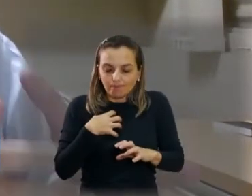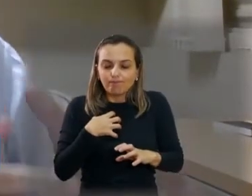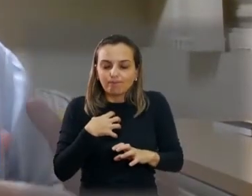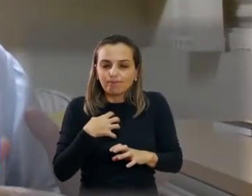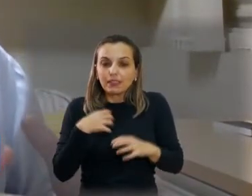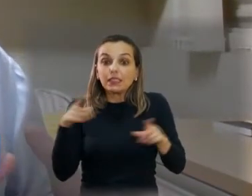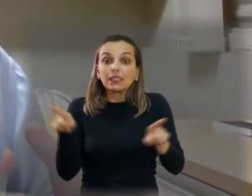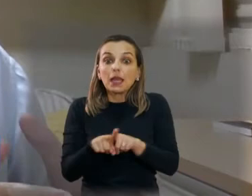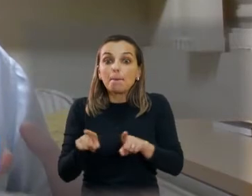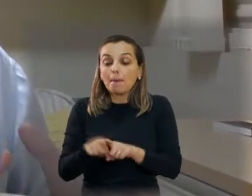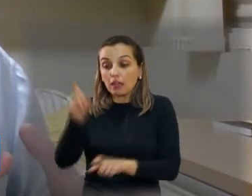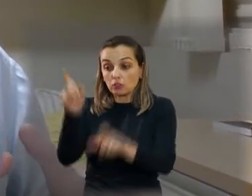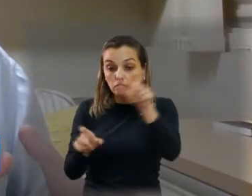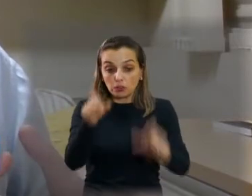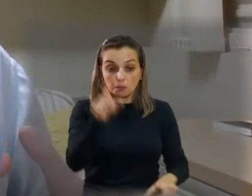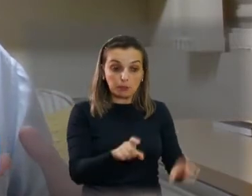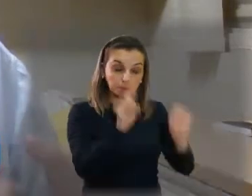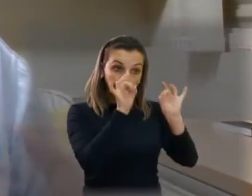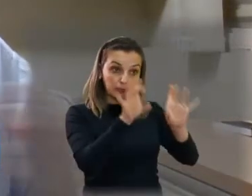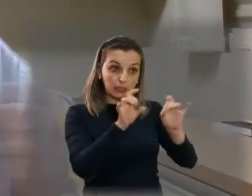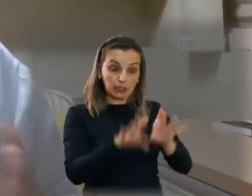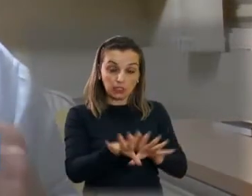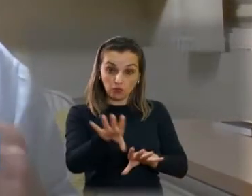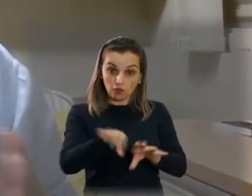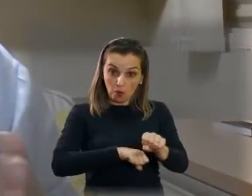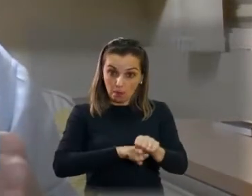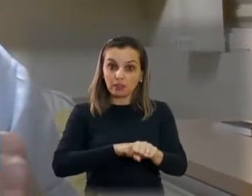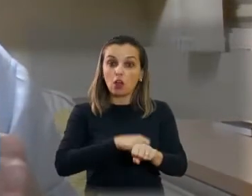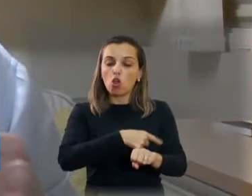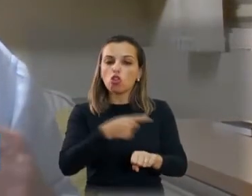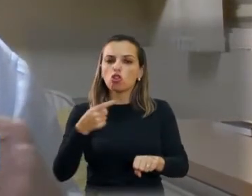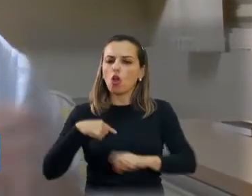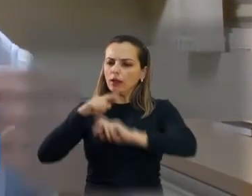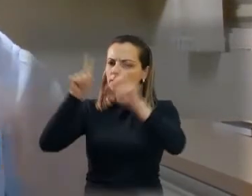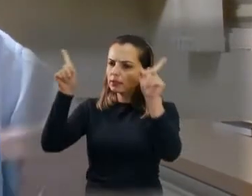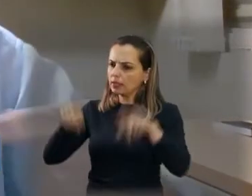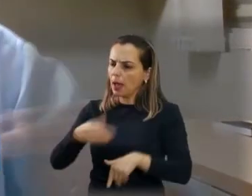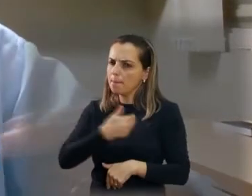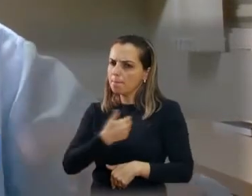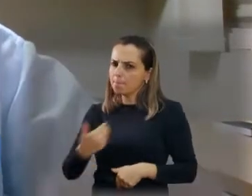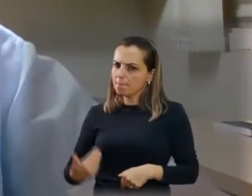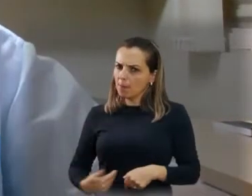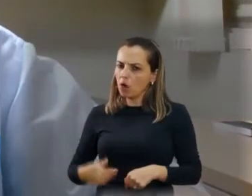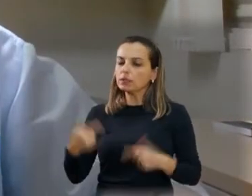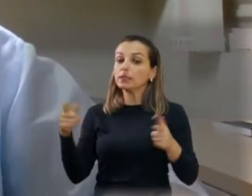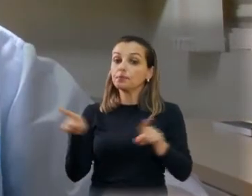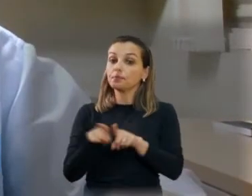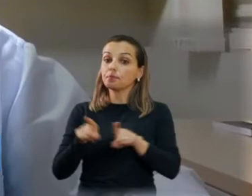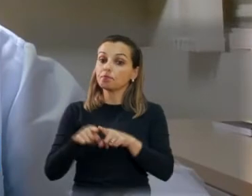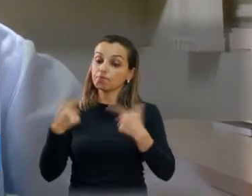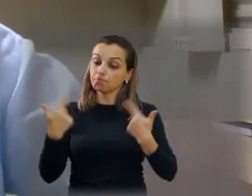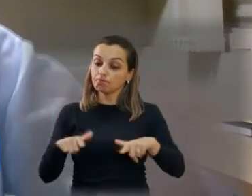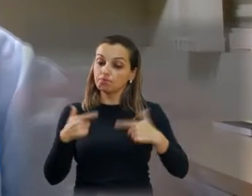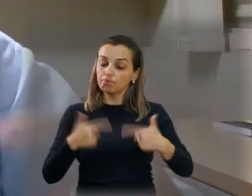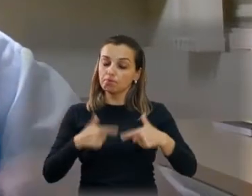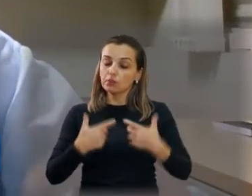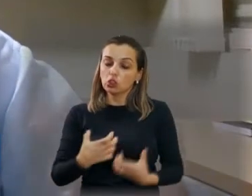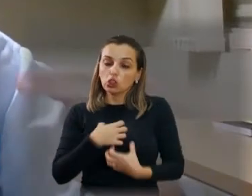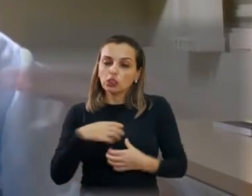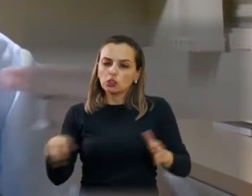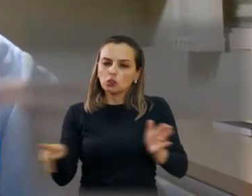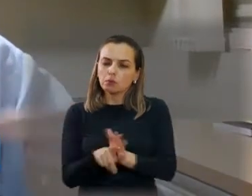dos especialistas das áreas, nós, enquanto servidores públicos, também desenvolvermos formas mais